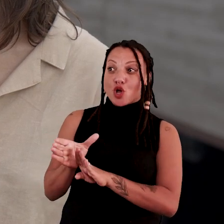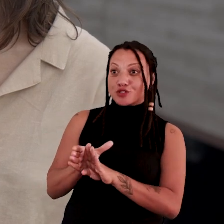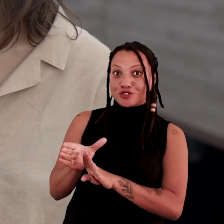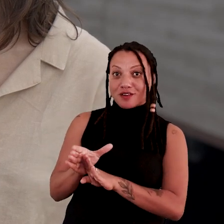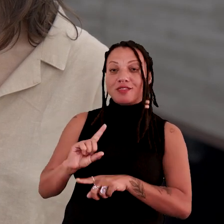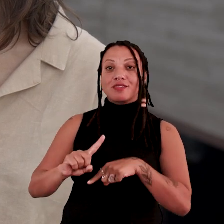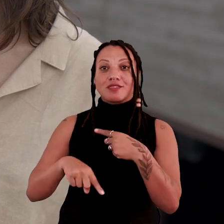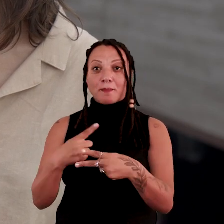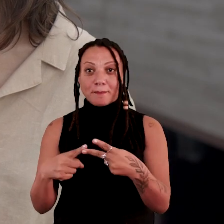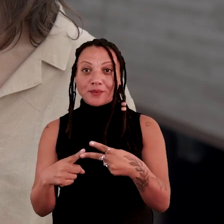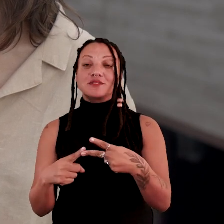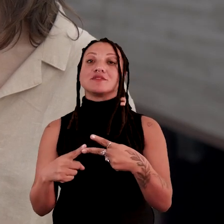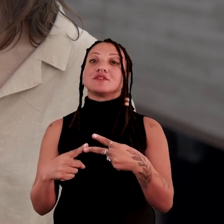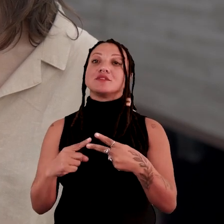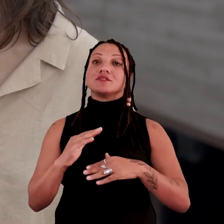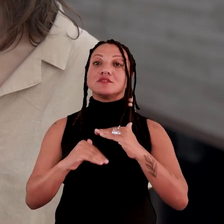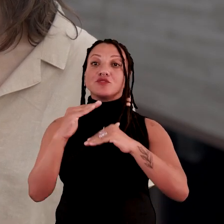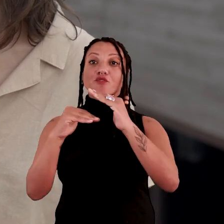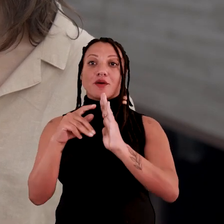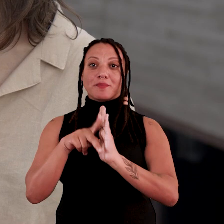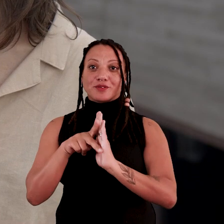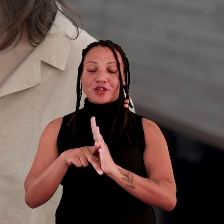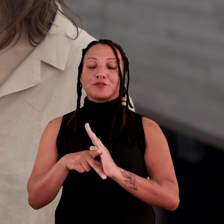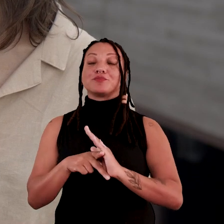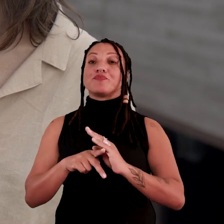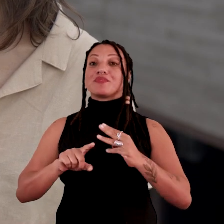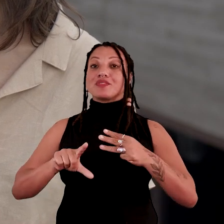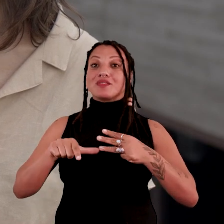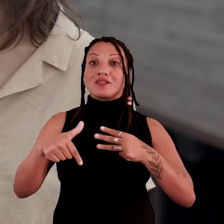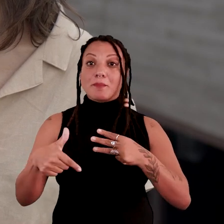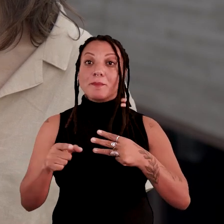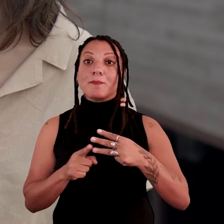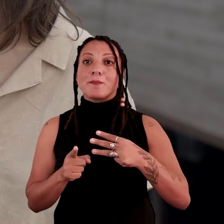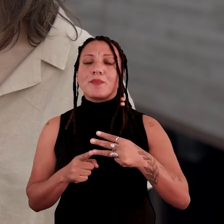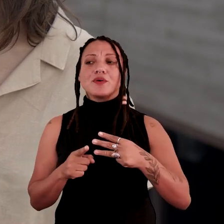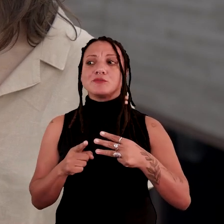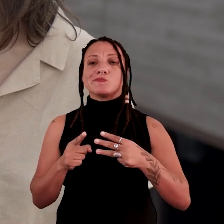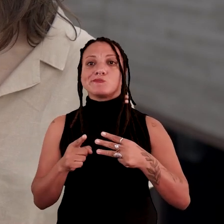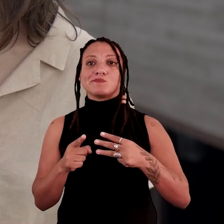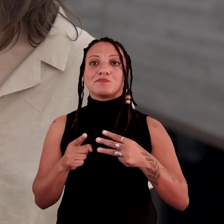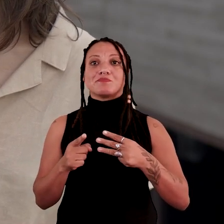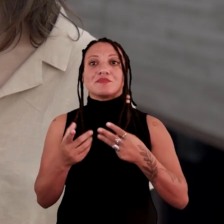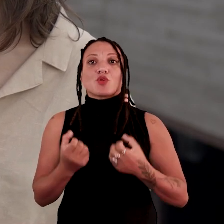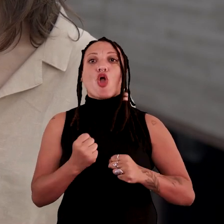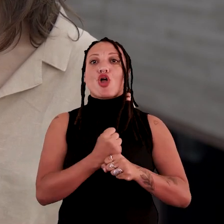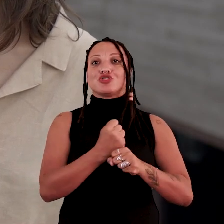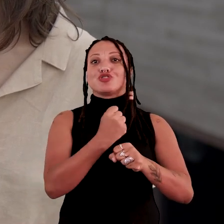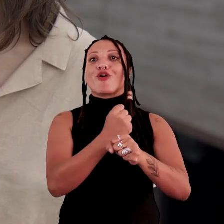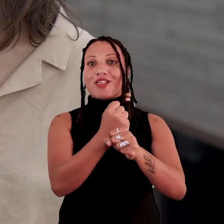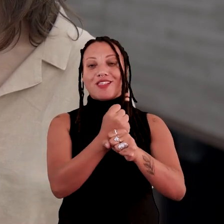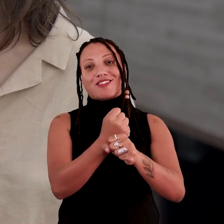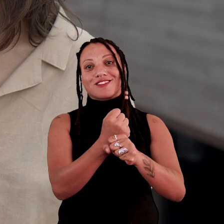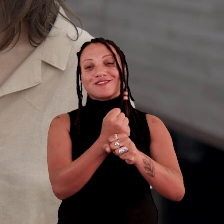momento que a gente acabou assumindo também a construção das obras. Então hoje a gente também faz essas construções, a gente faz